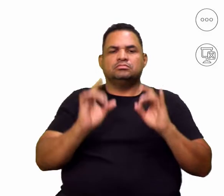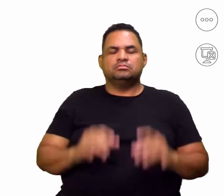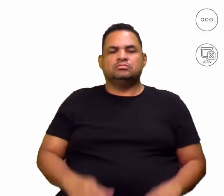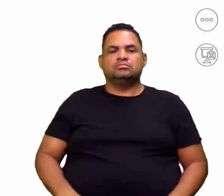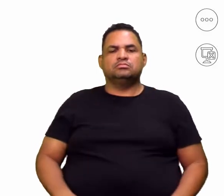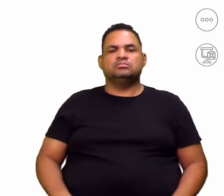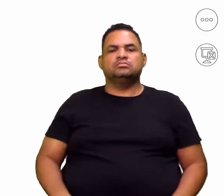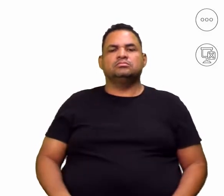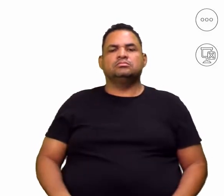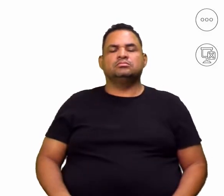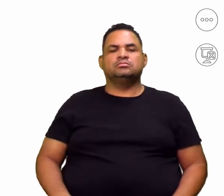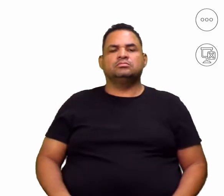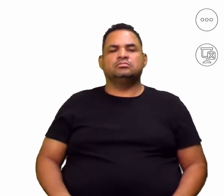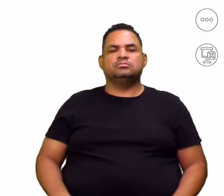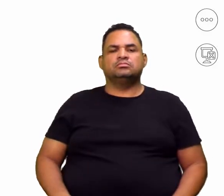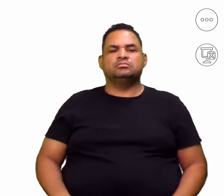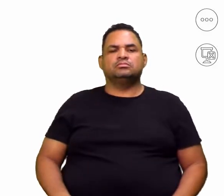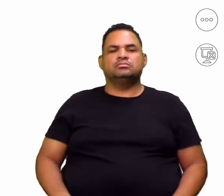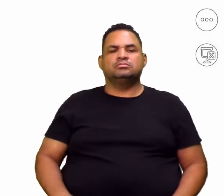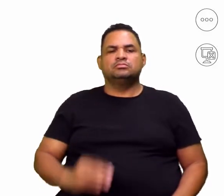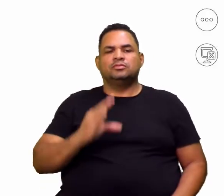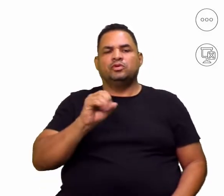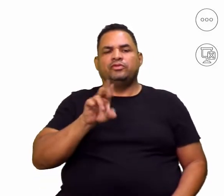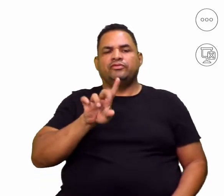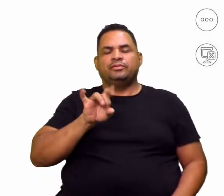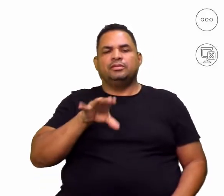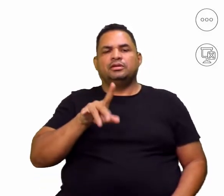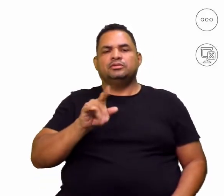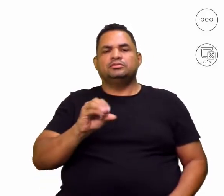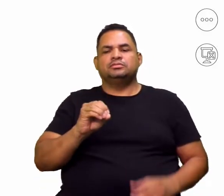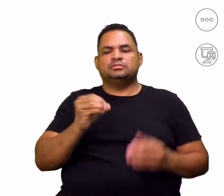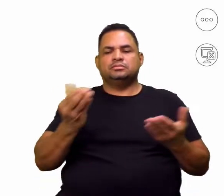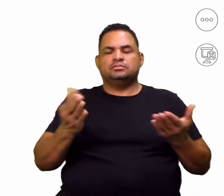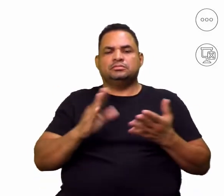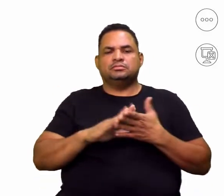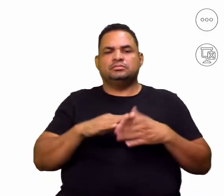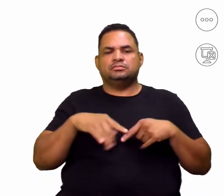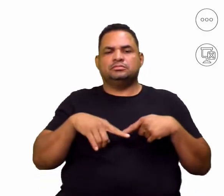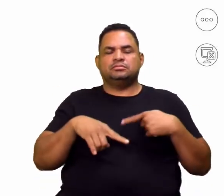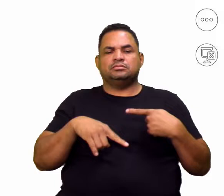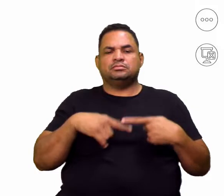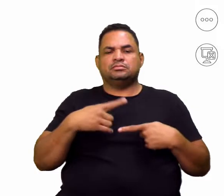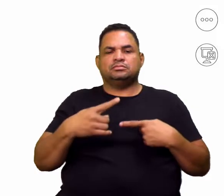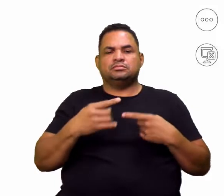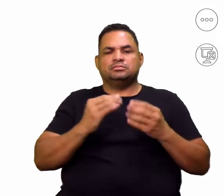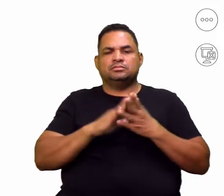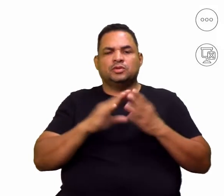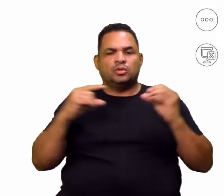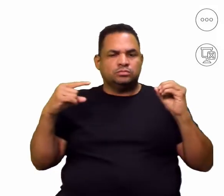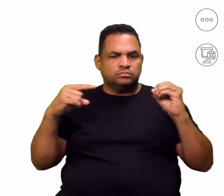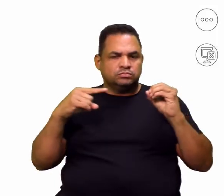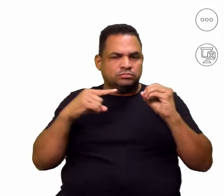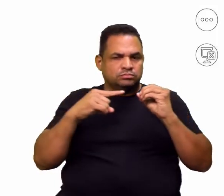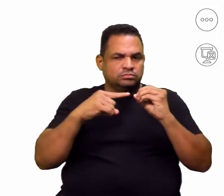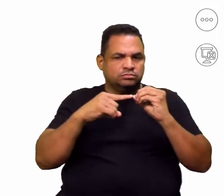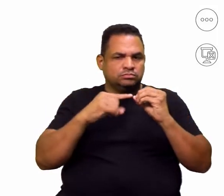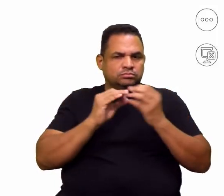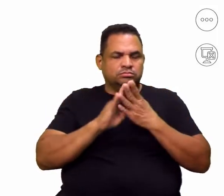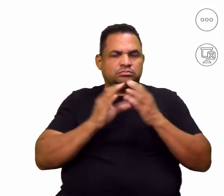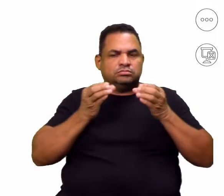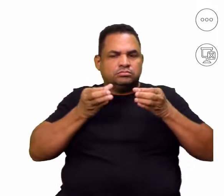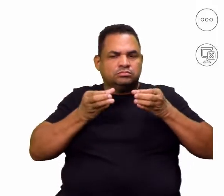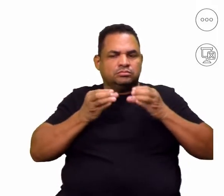Então, nós temos os ovíparos. Após o óvulo ser fecundado, o embrião